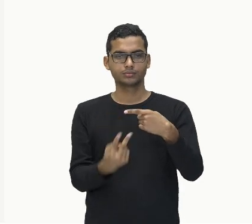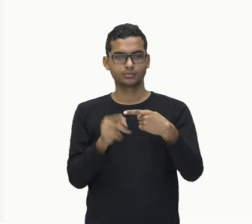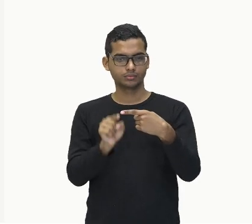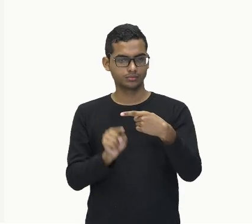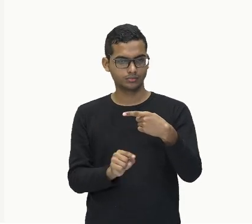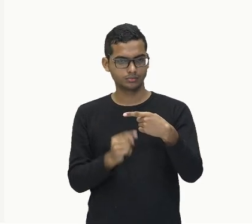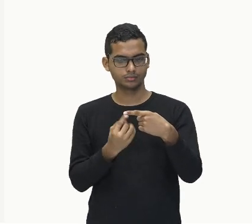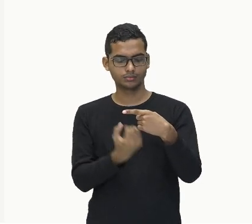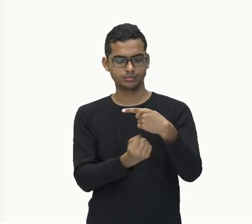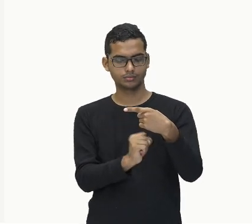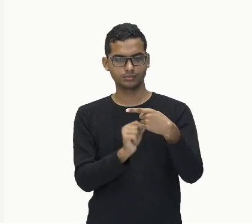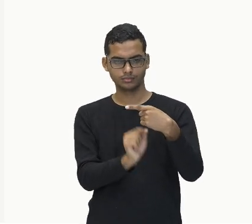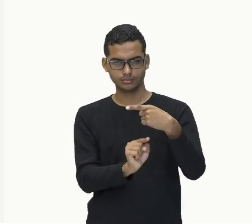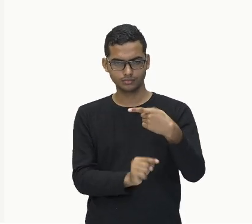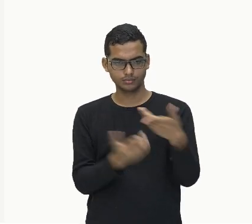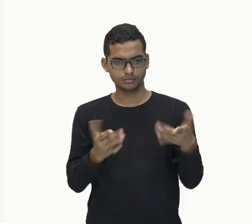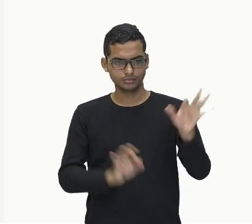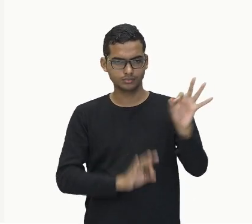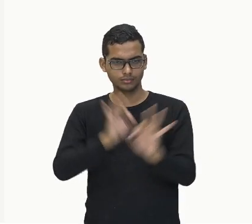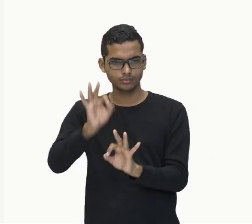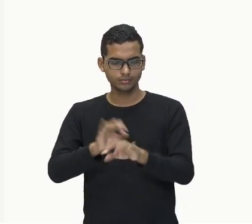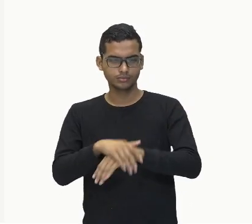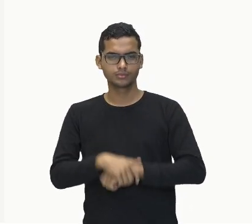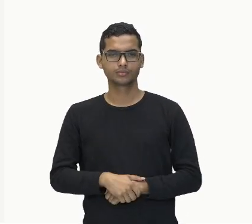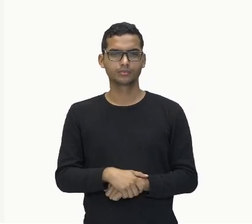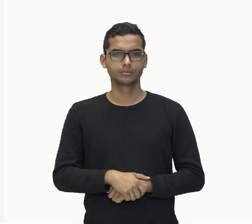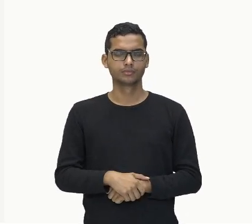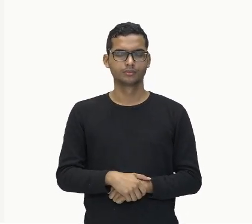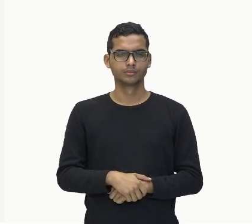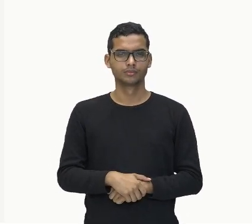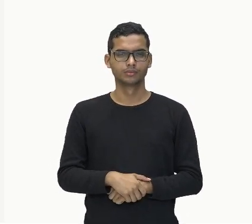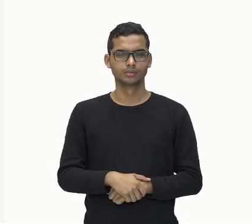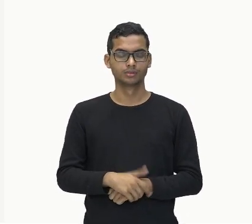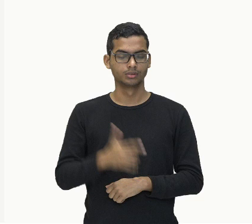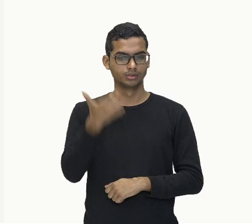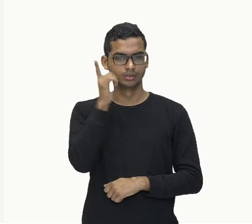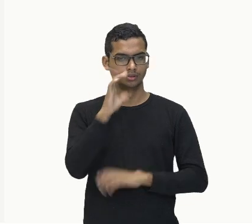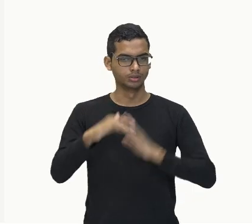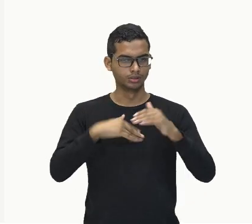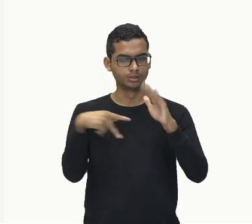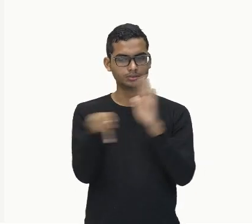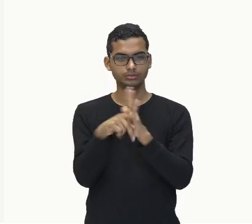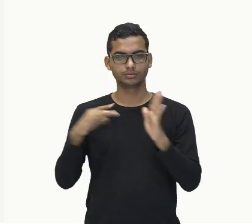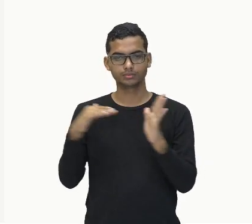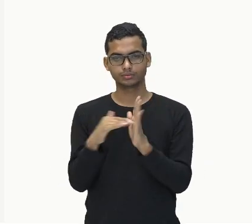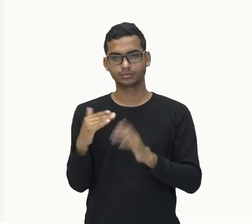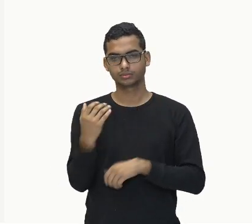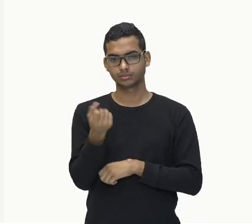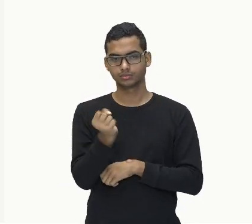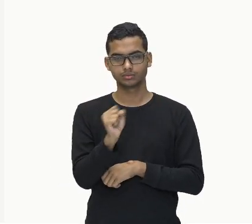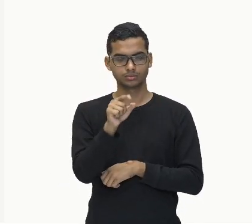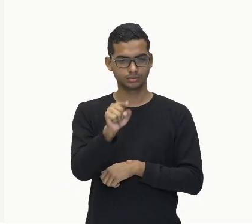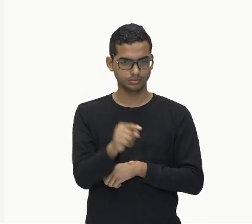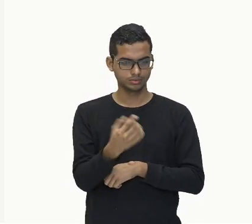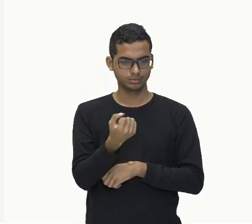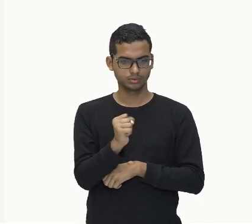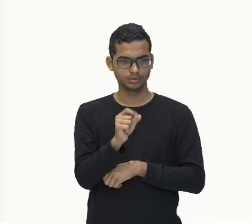fatorial. Desenvolvemos o 10 até 8 fatorial, que a gente vai poder cancelar um com o outro,